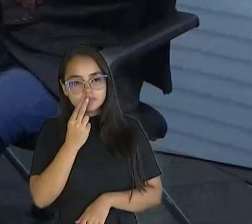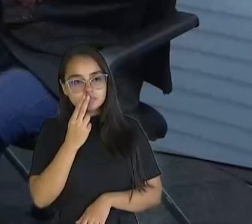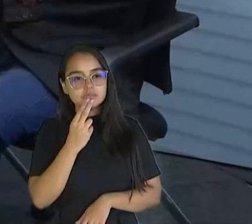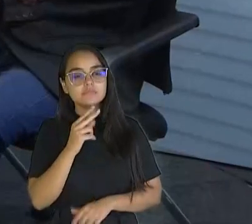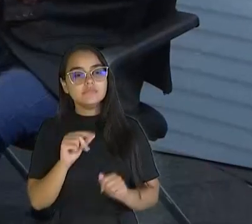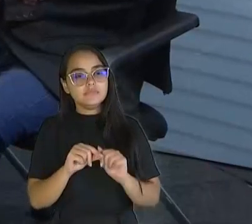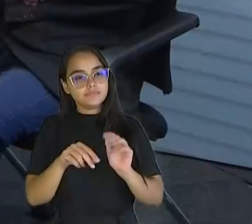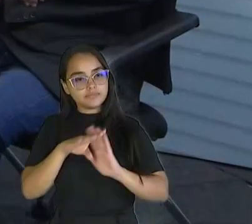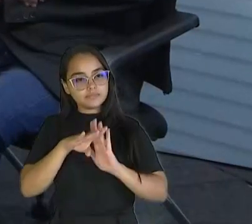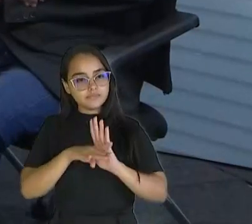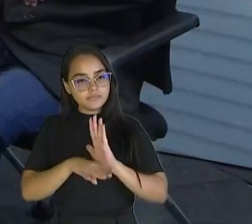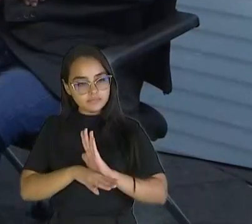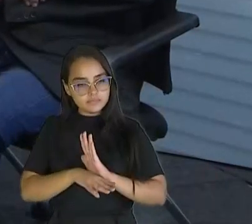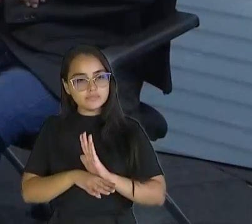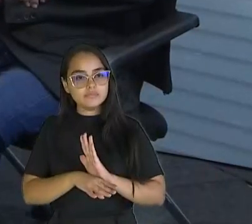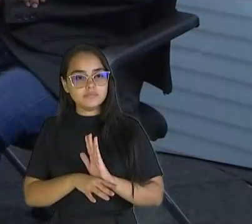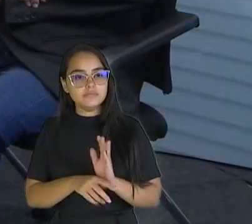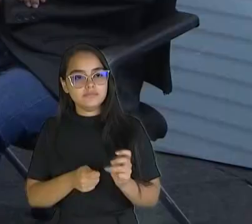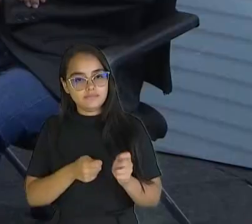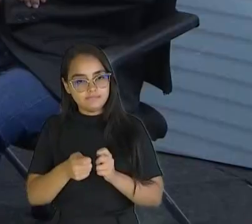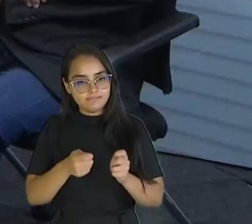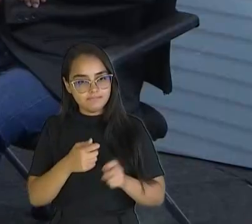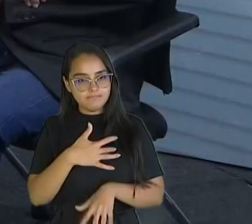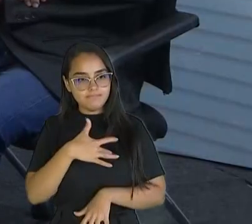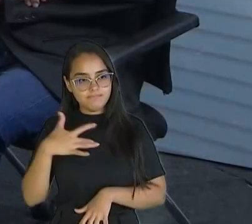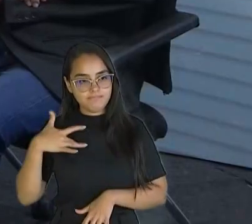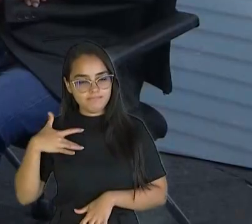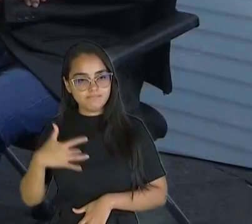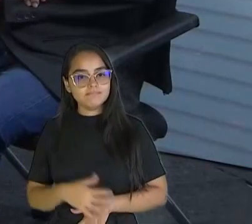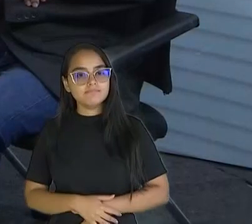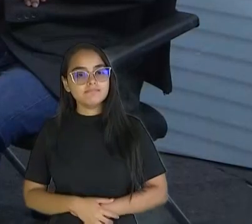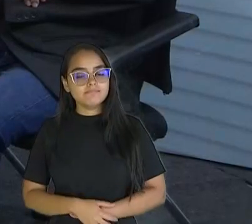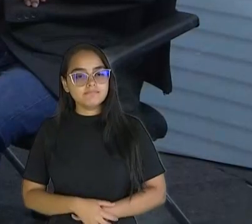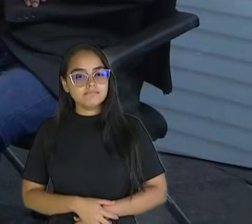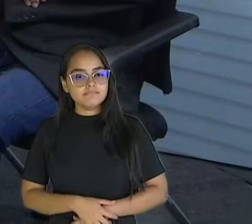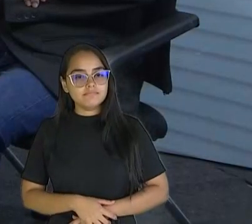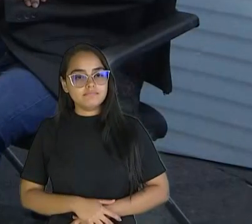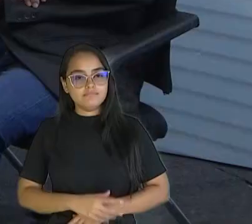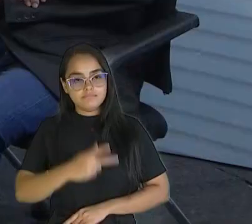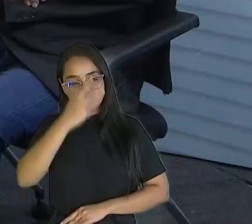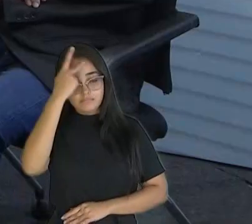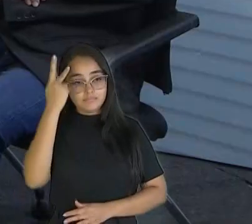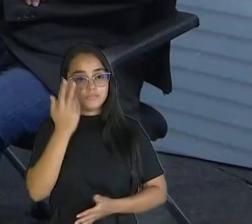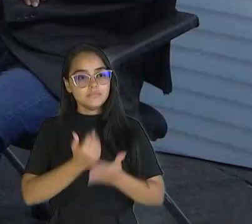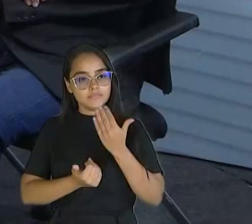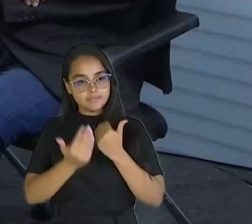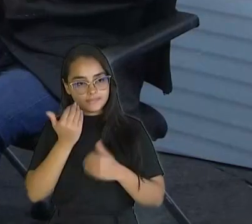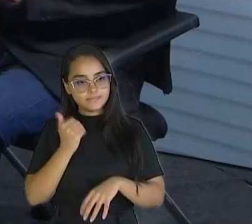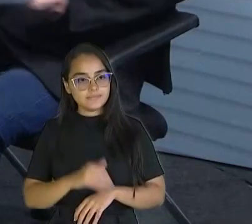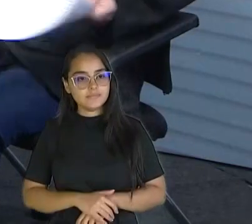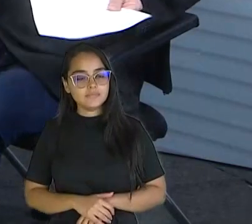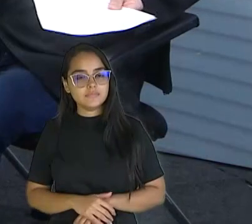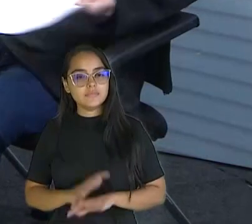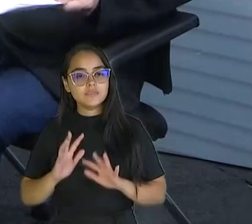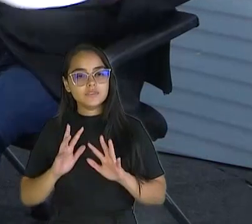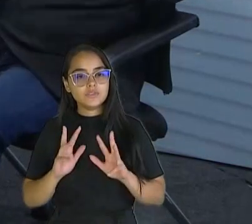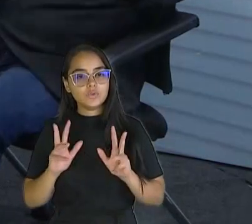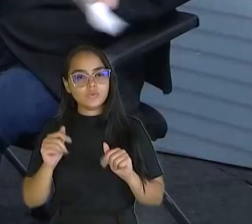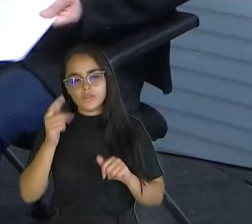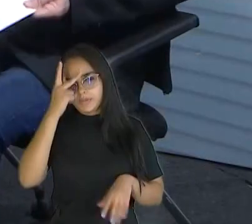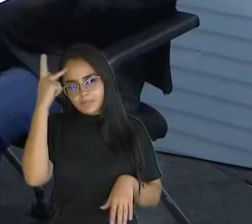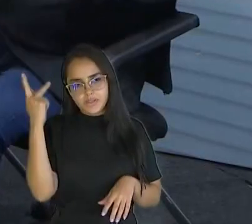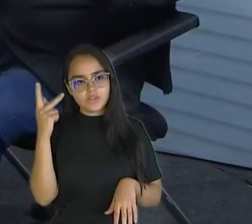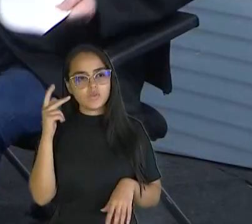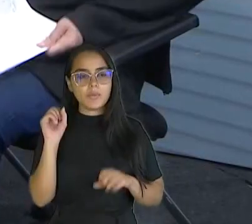o cardápio balanceado. Legal, legal, legal. E as pessoas vão lá e comem. Isso. Todos quem quiser comer fora, vai comer